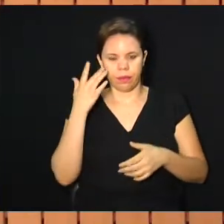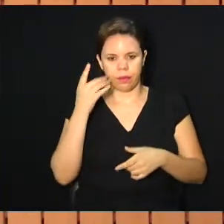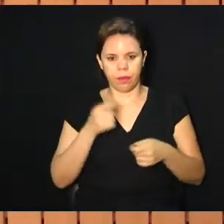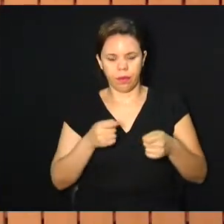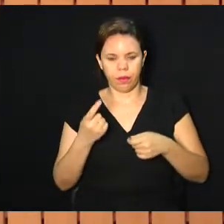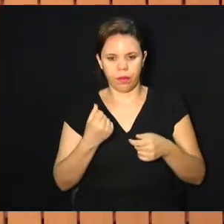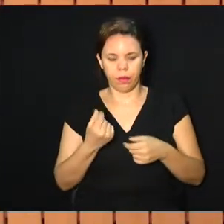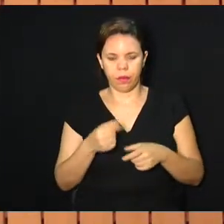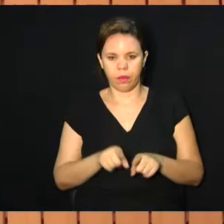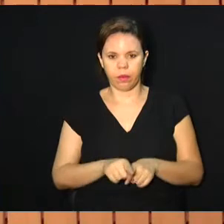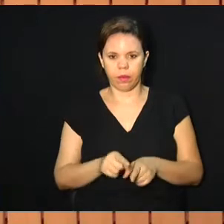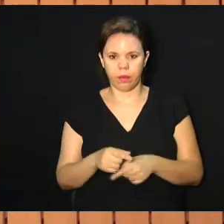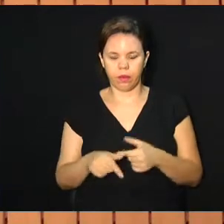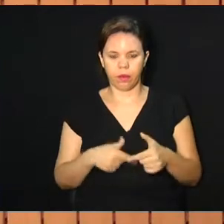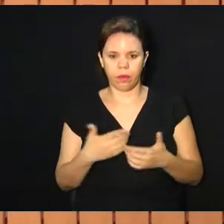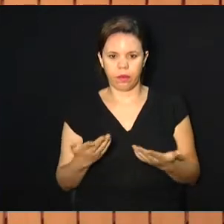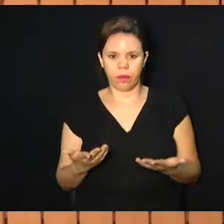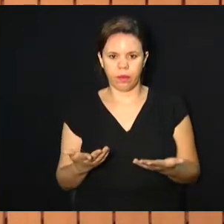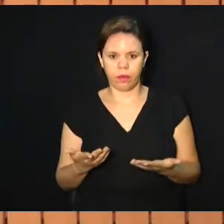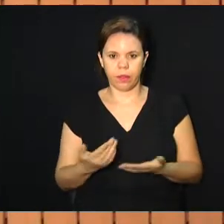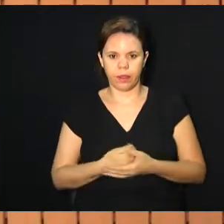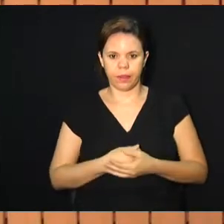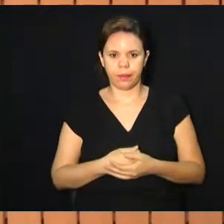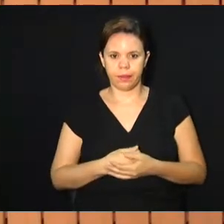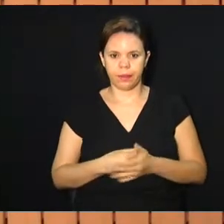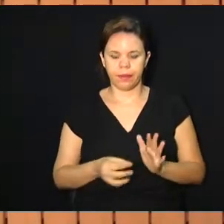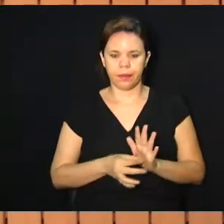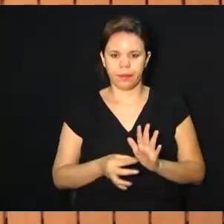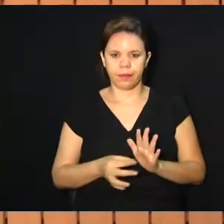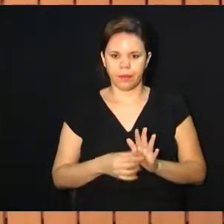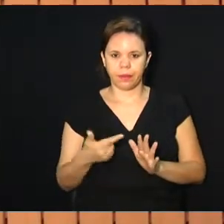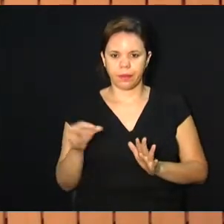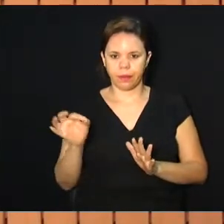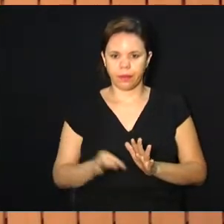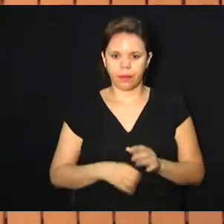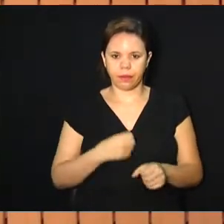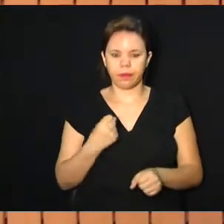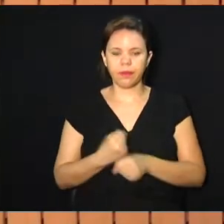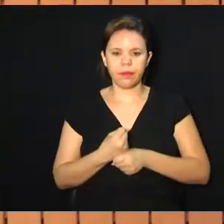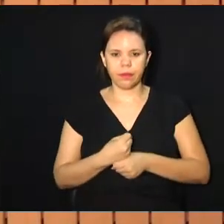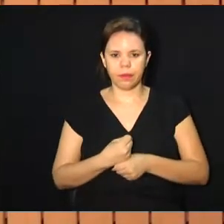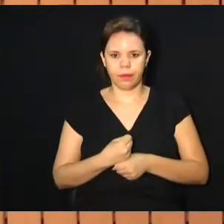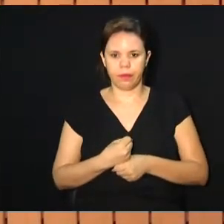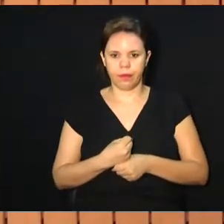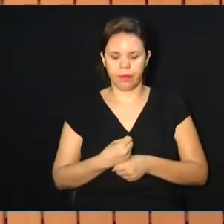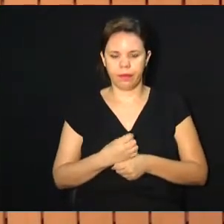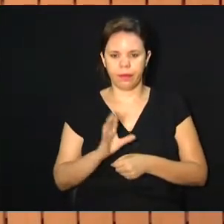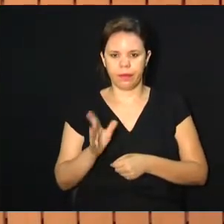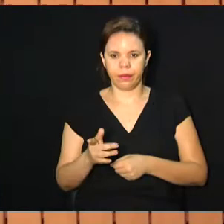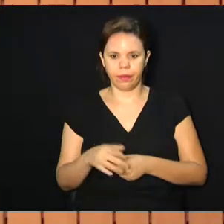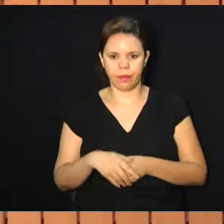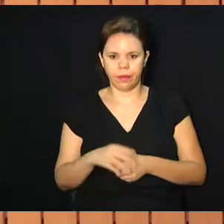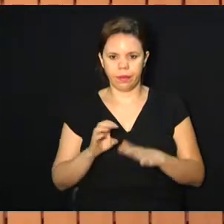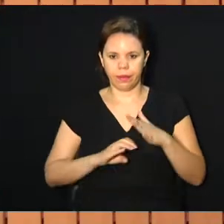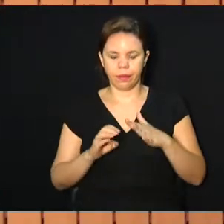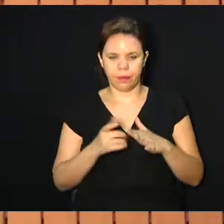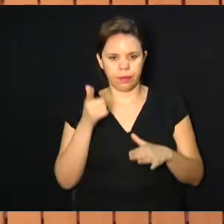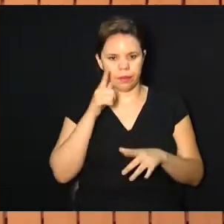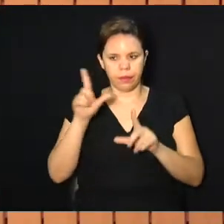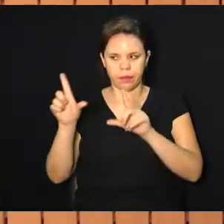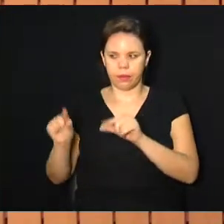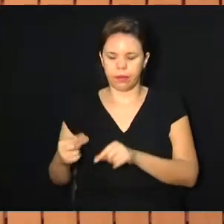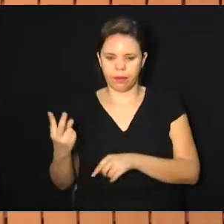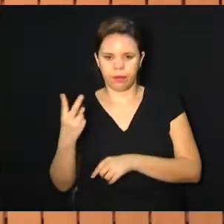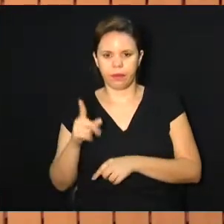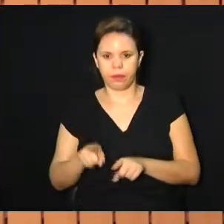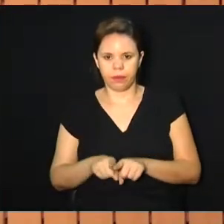dinheiro. Então, o CEPRAC sugeriu que tenha uma redução de 10% por ano pré-estabelecida mesmo, porque a empresa vai conseguir reduzir os custos